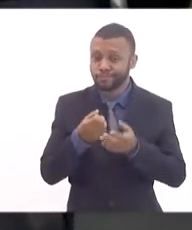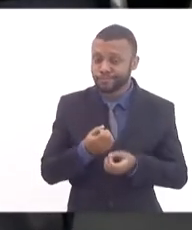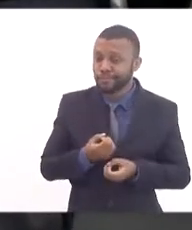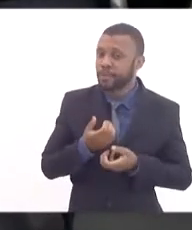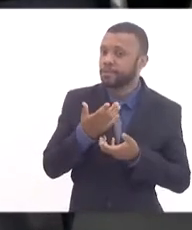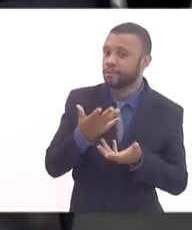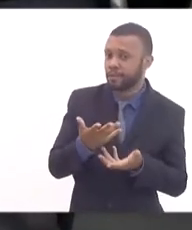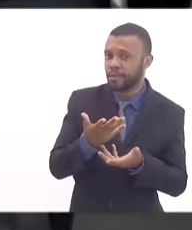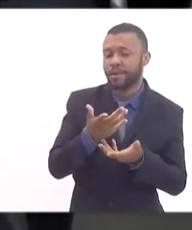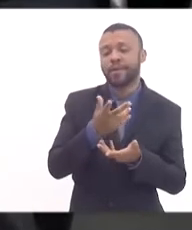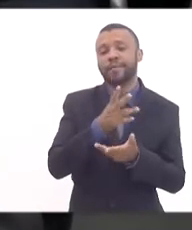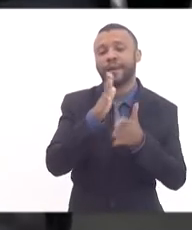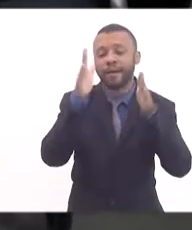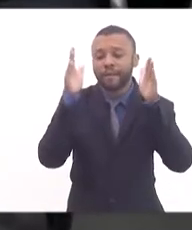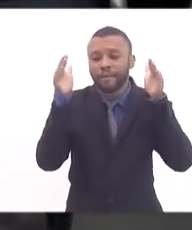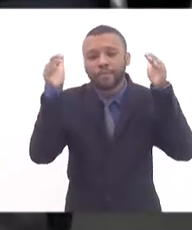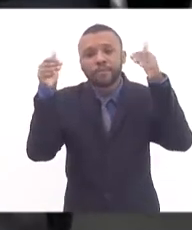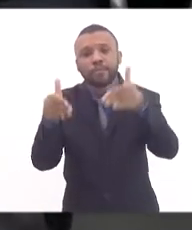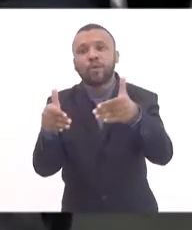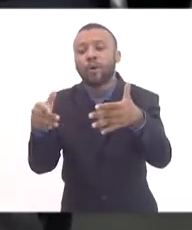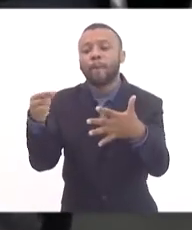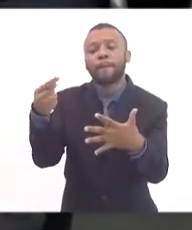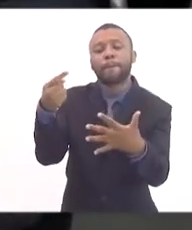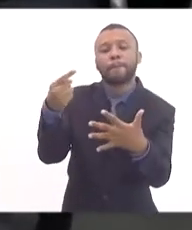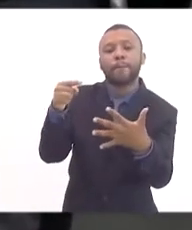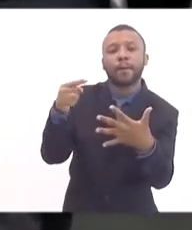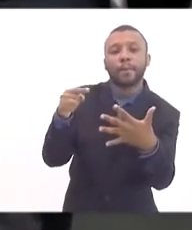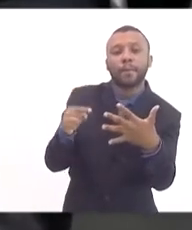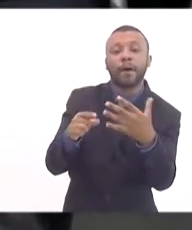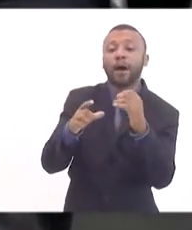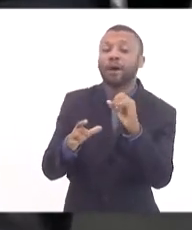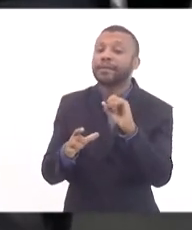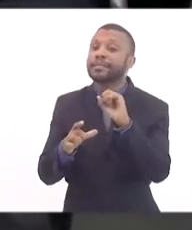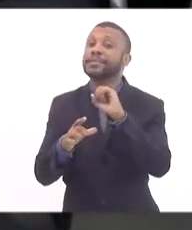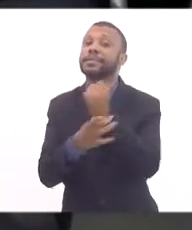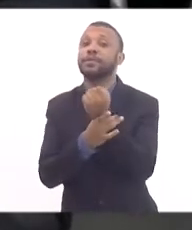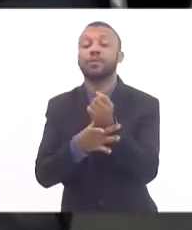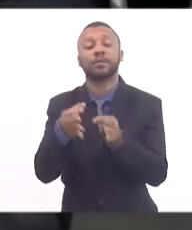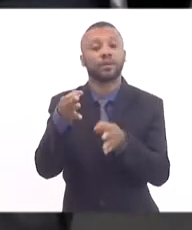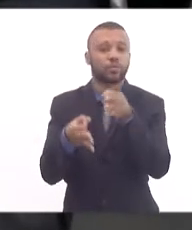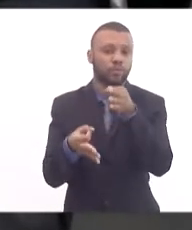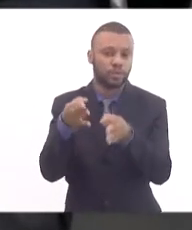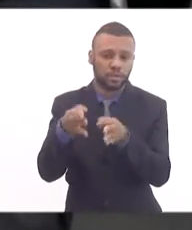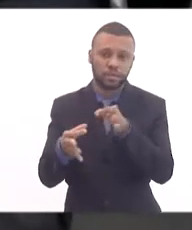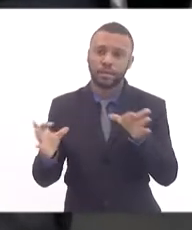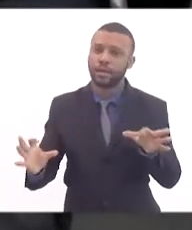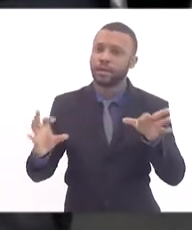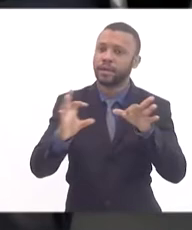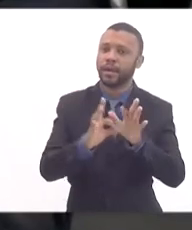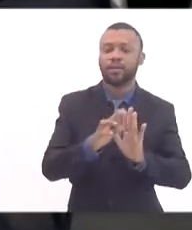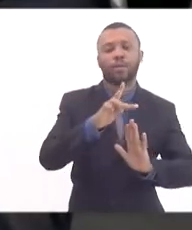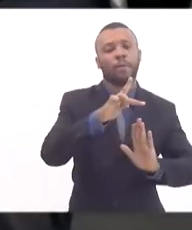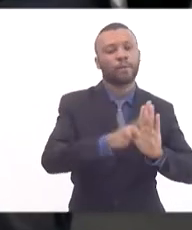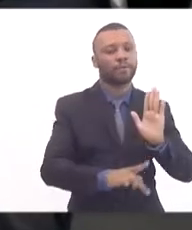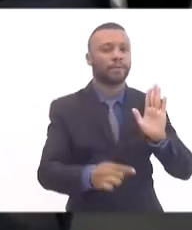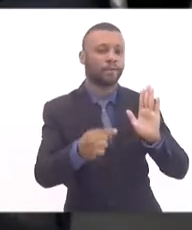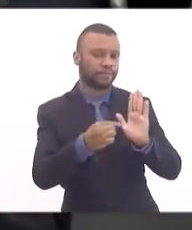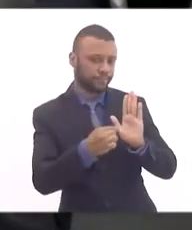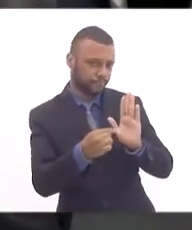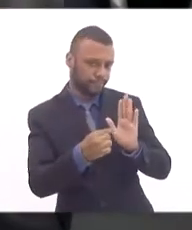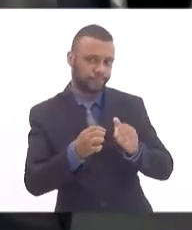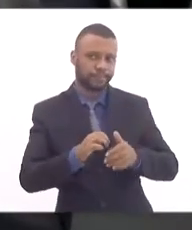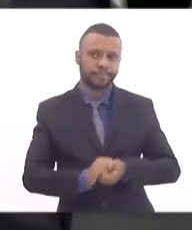vai ser restringir ao aspecto da segurança jurídica do que o projeto traz E para isso a